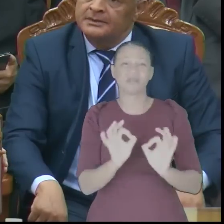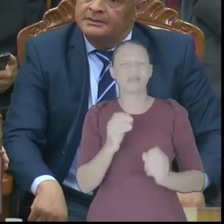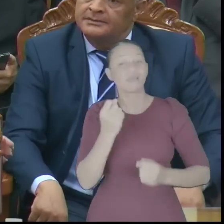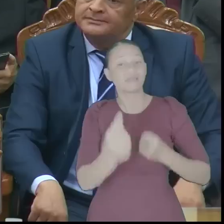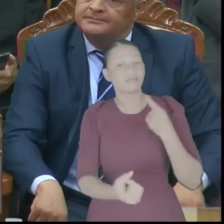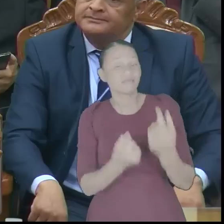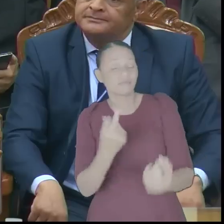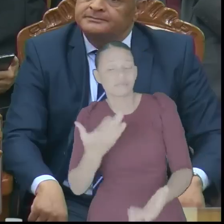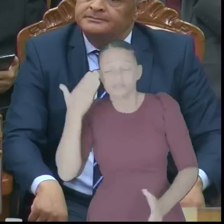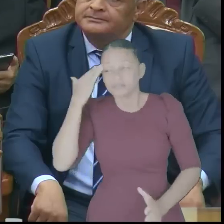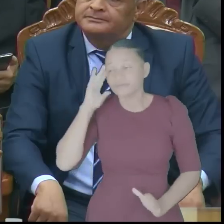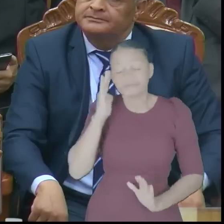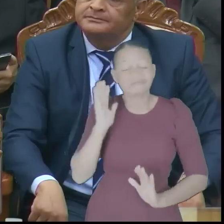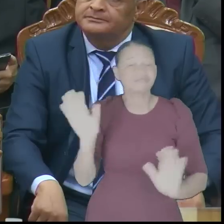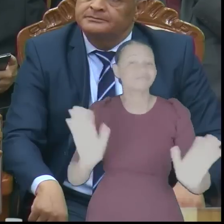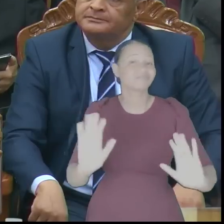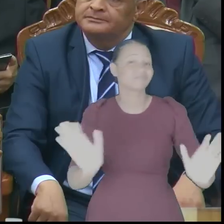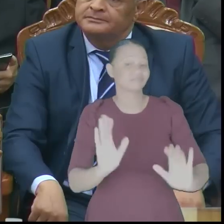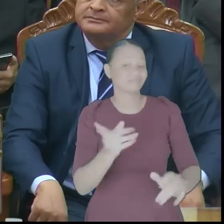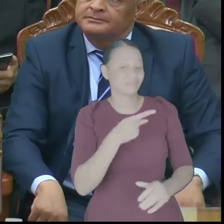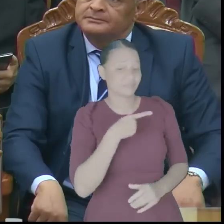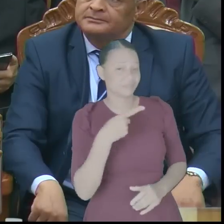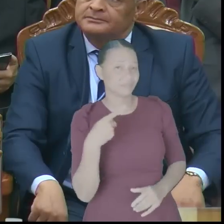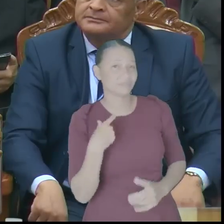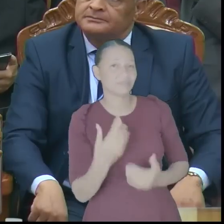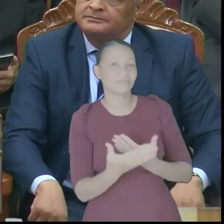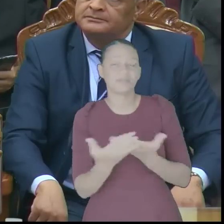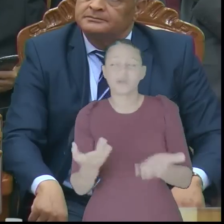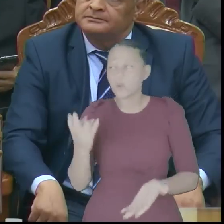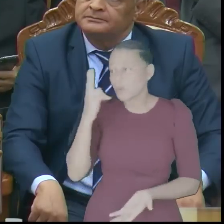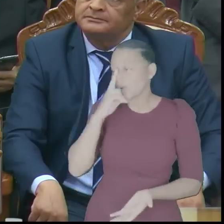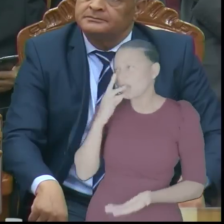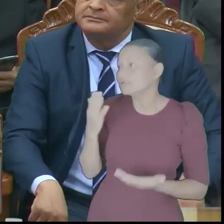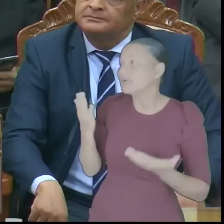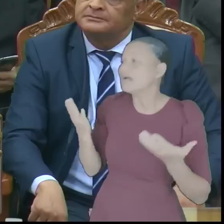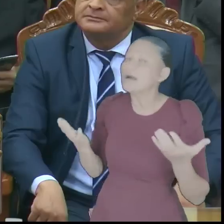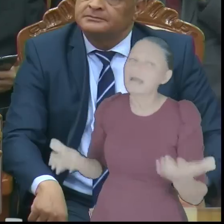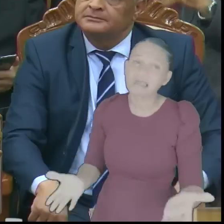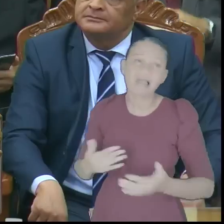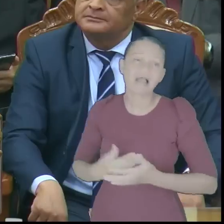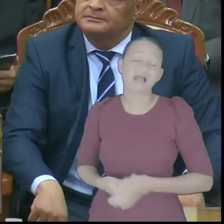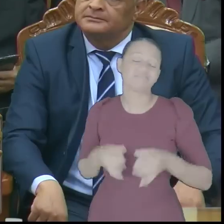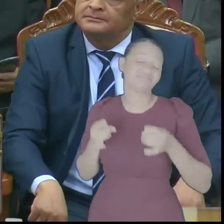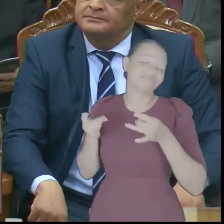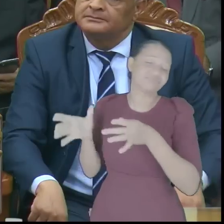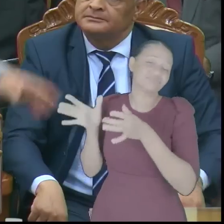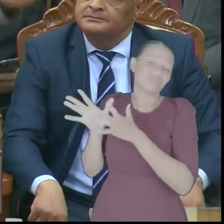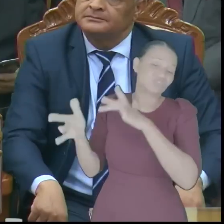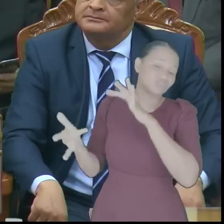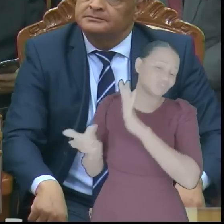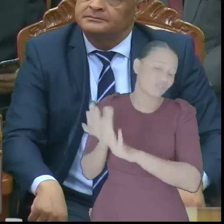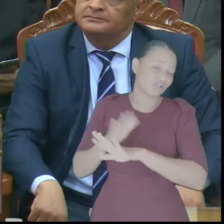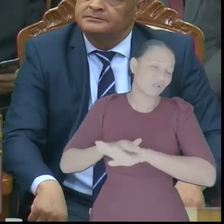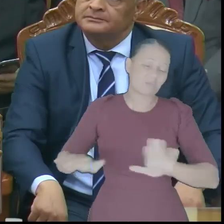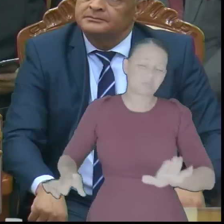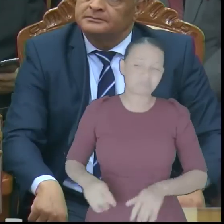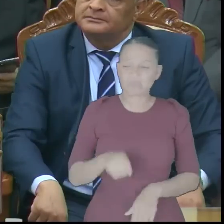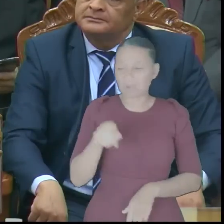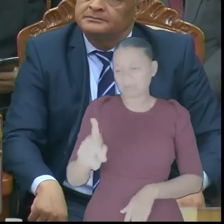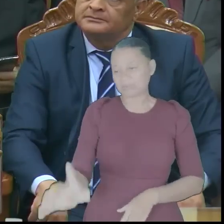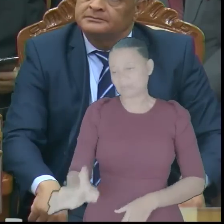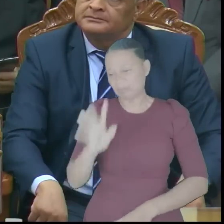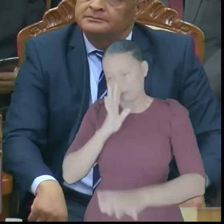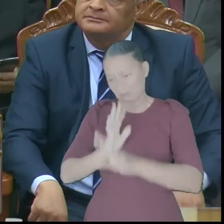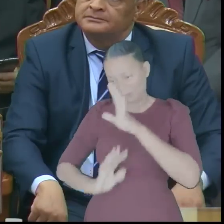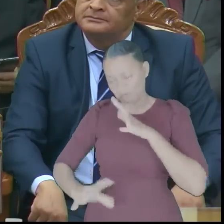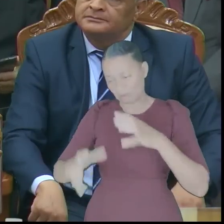não entendo, pastor, quando um crente diz assim, eu larguei Jesus porque alguém me fez muito mal.